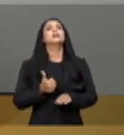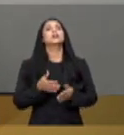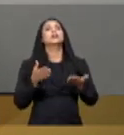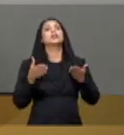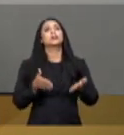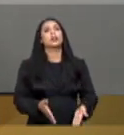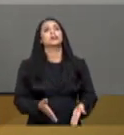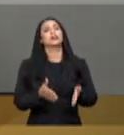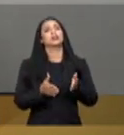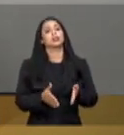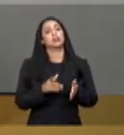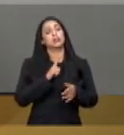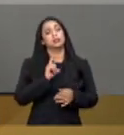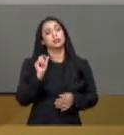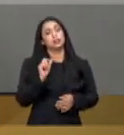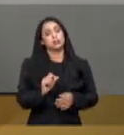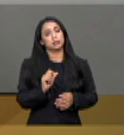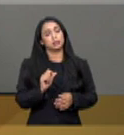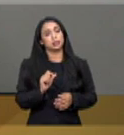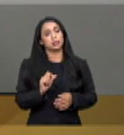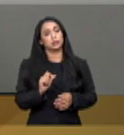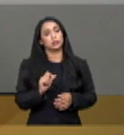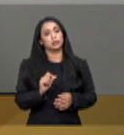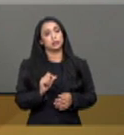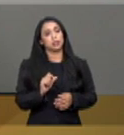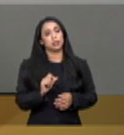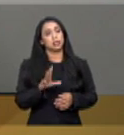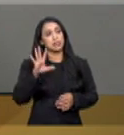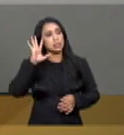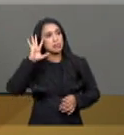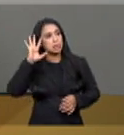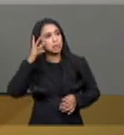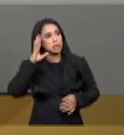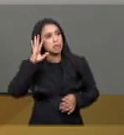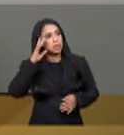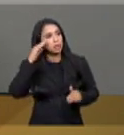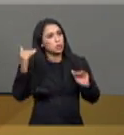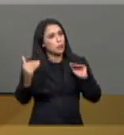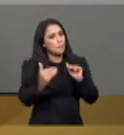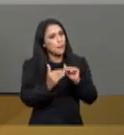de permanência ou que esteja inserido em uma cadeia de declarações no recurso extraordinário